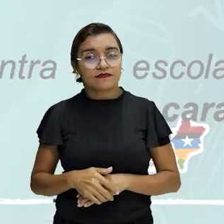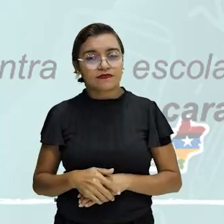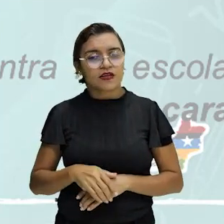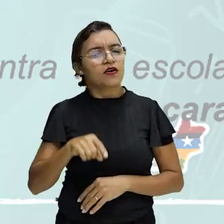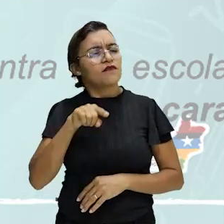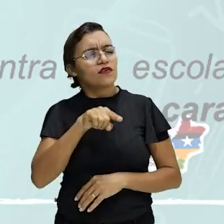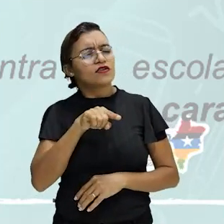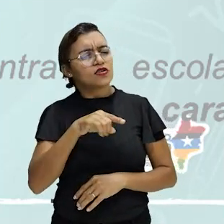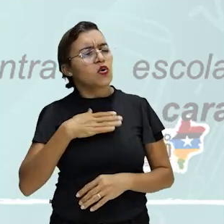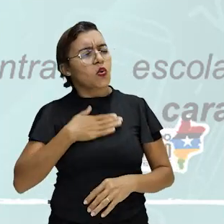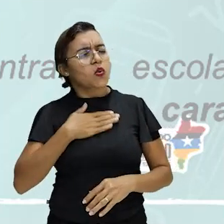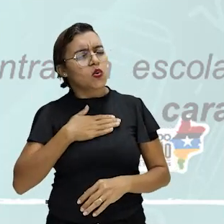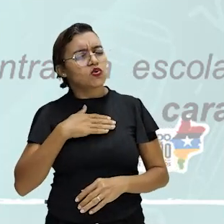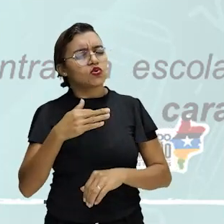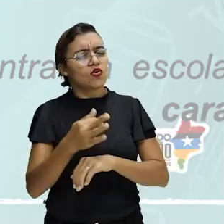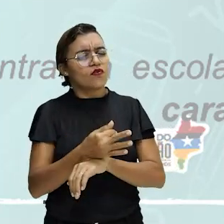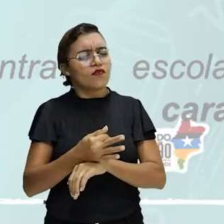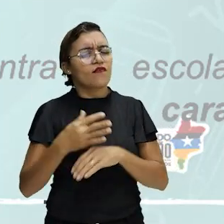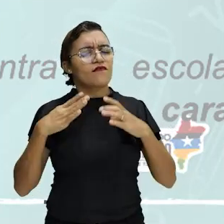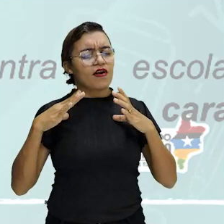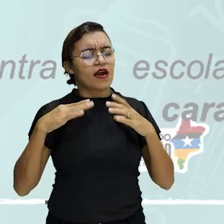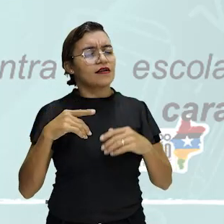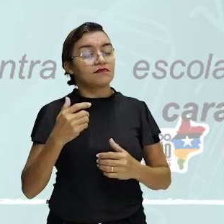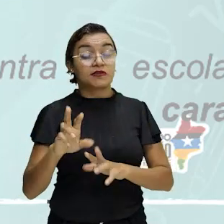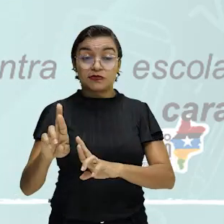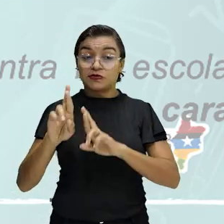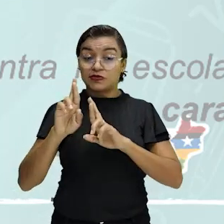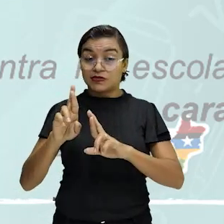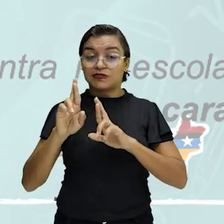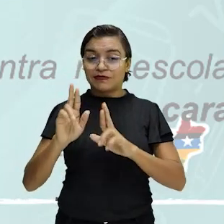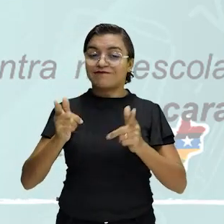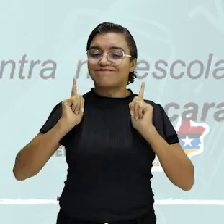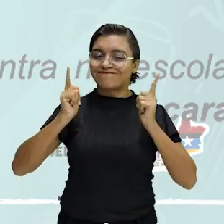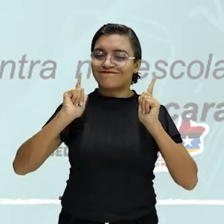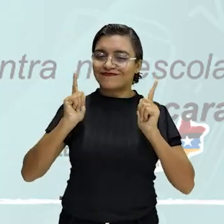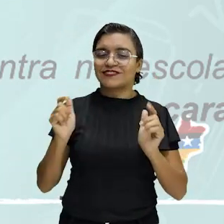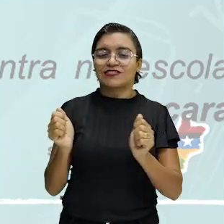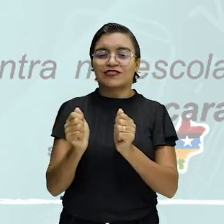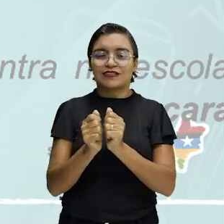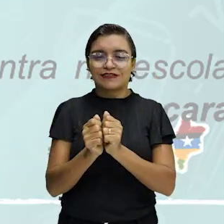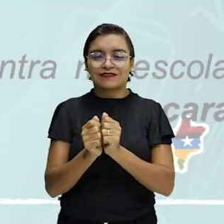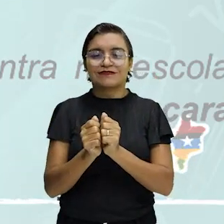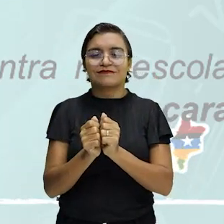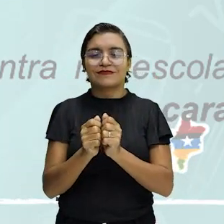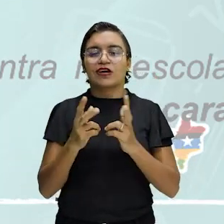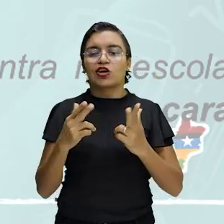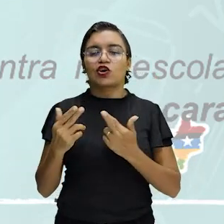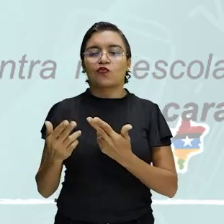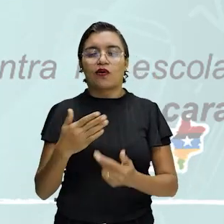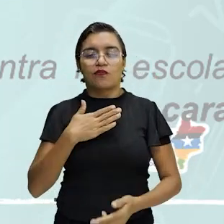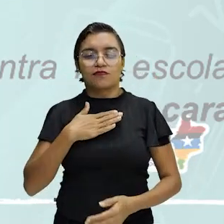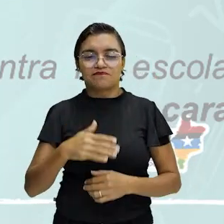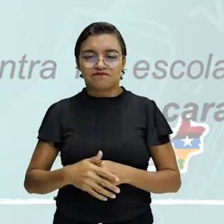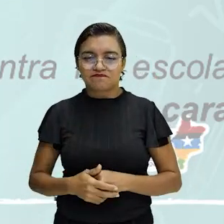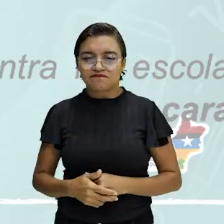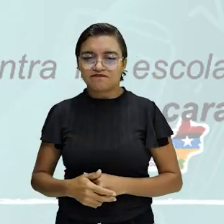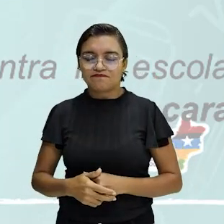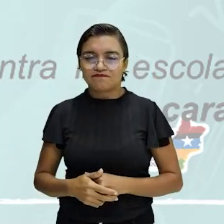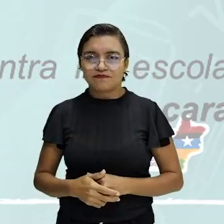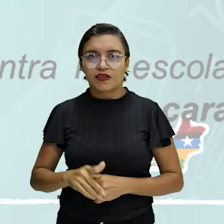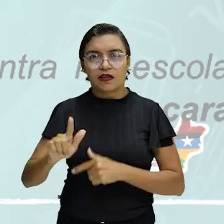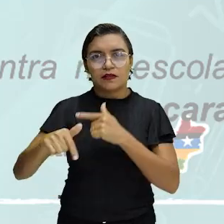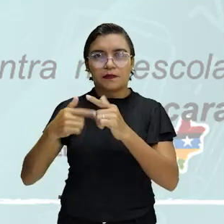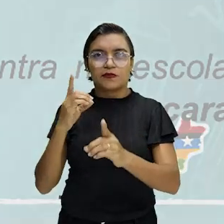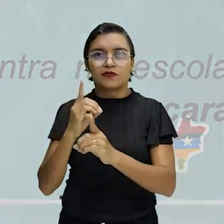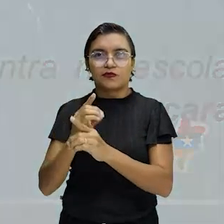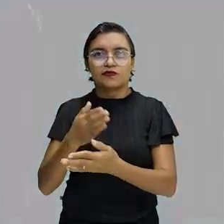as férias? O que você fez? Espero que tenha se divertido tanto quanto eu. Bem, as aulas retornam na próxima semana. A gente se encontra